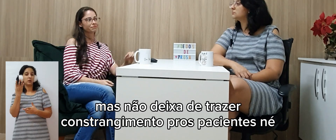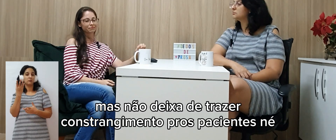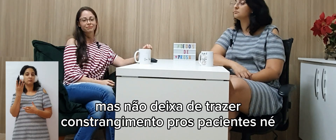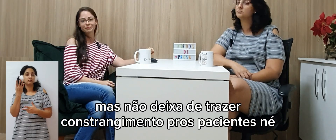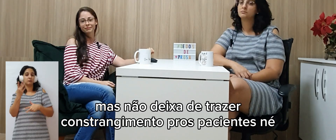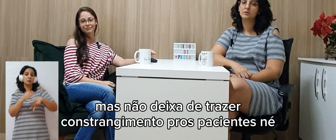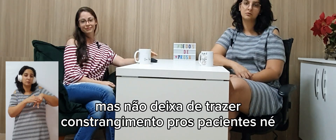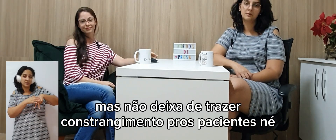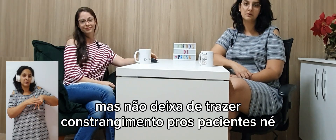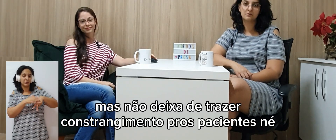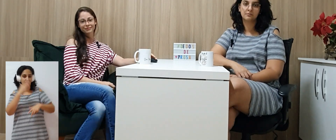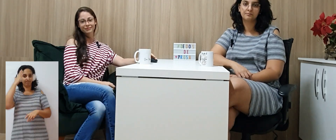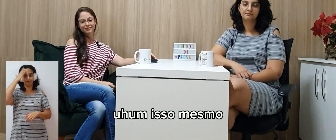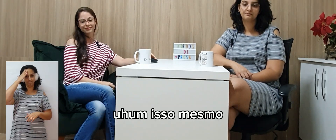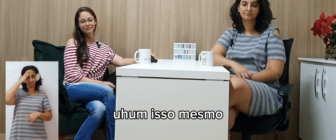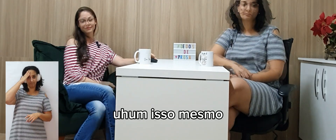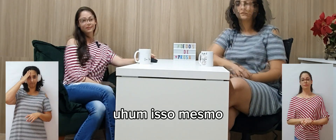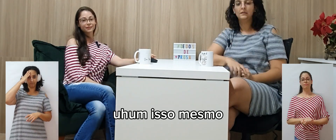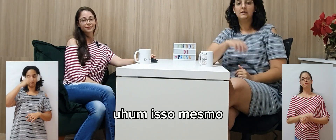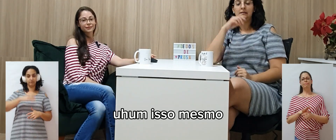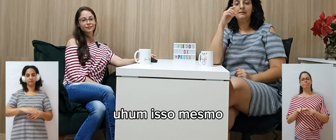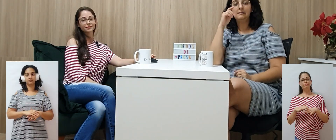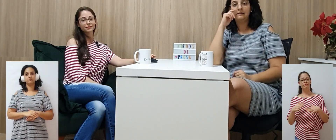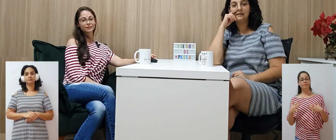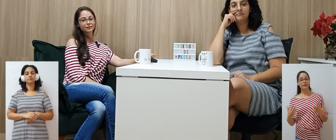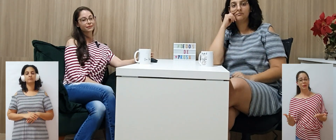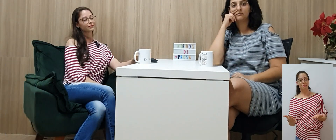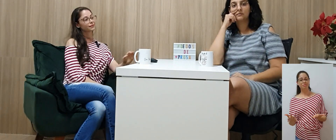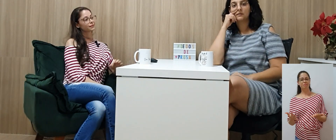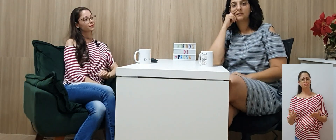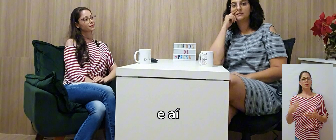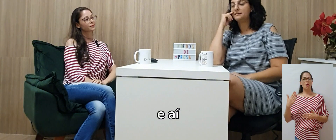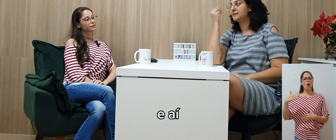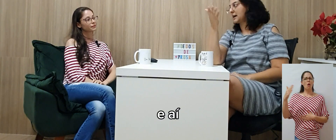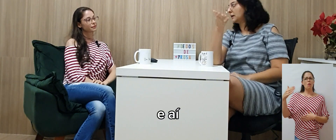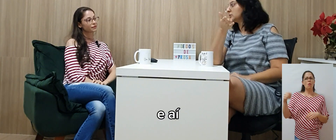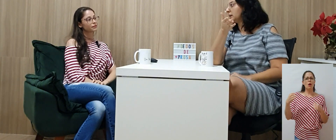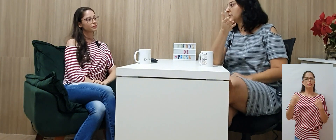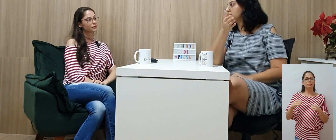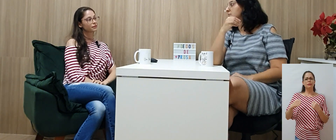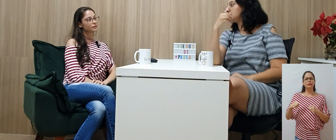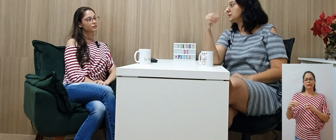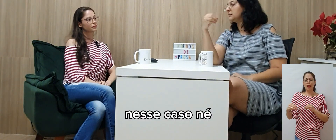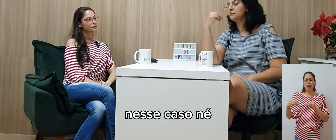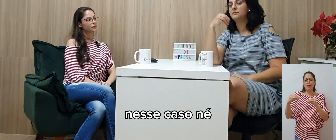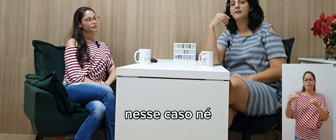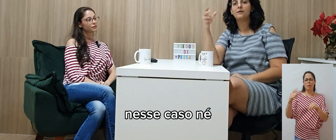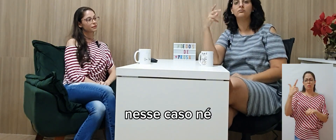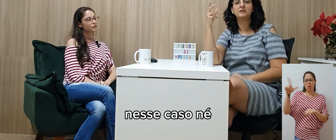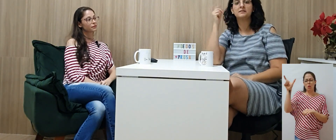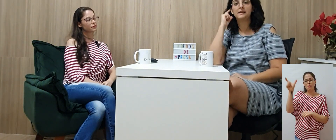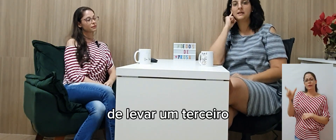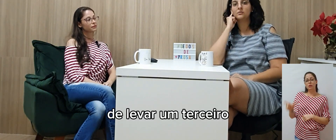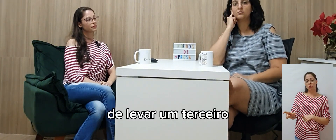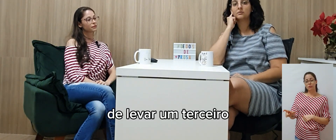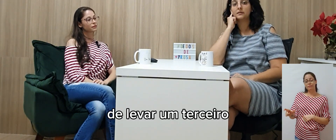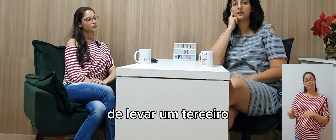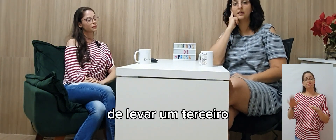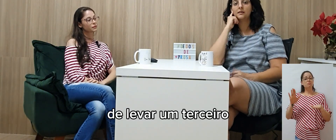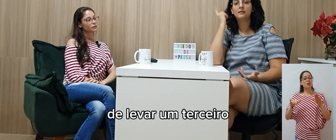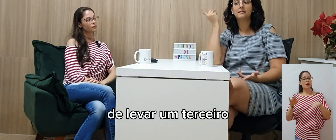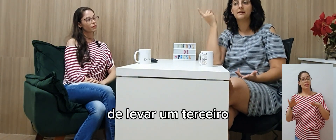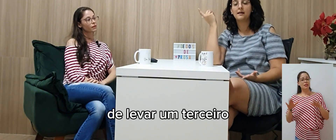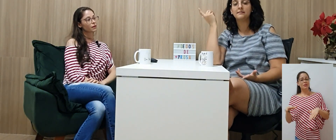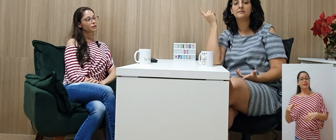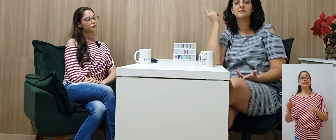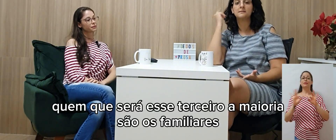né? Isso mesmo. E aí, nesse caso, né, de levar um terceiro,